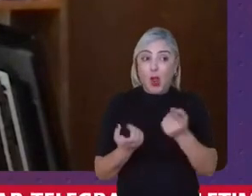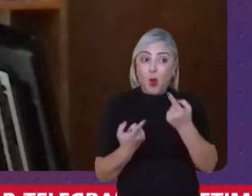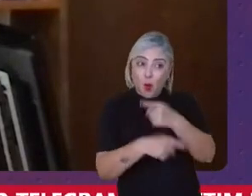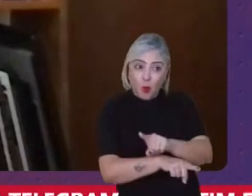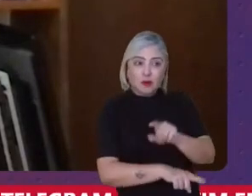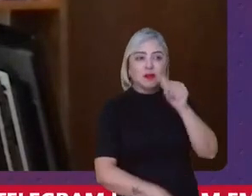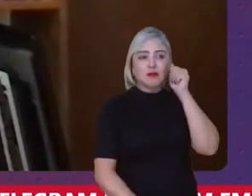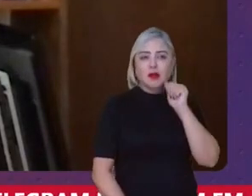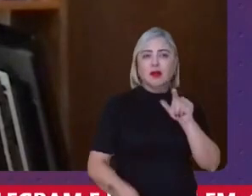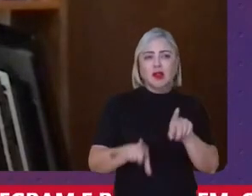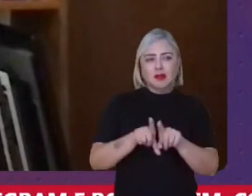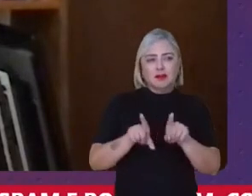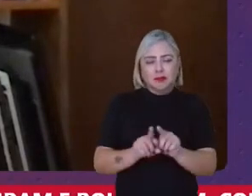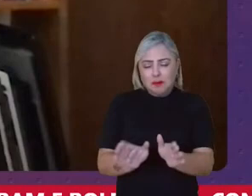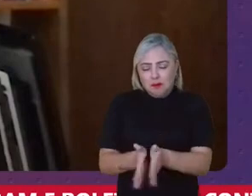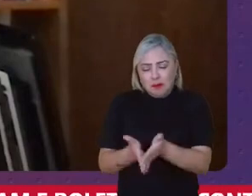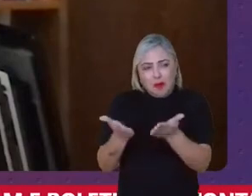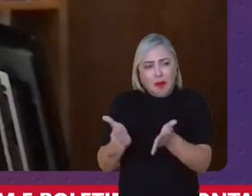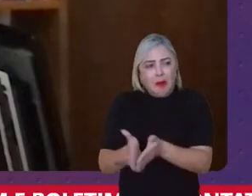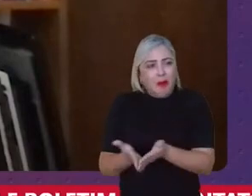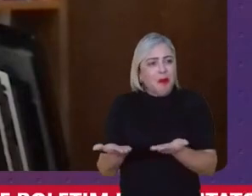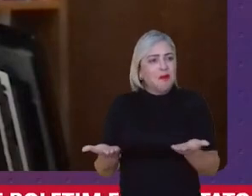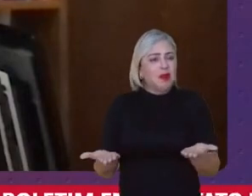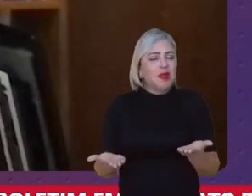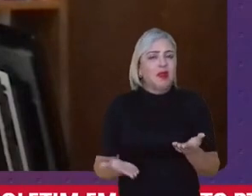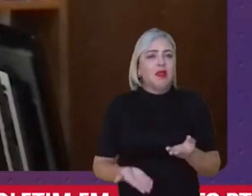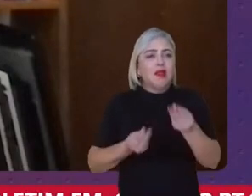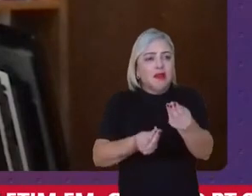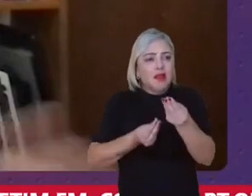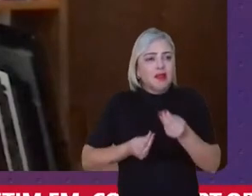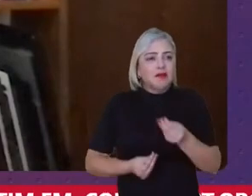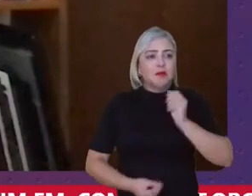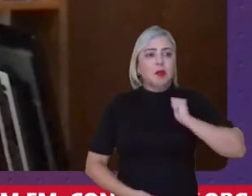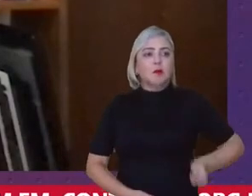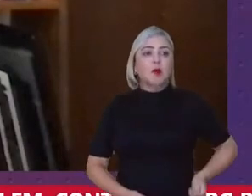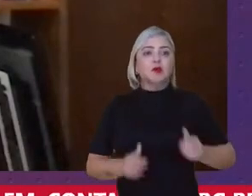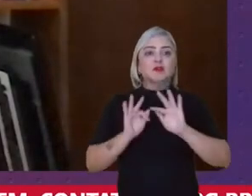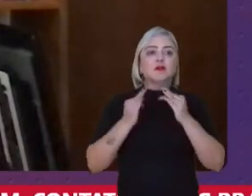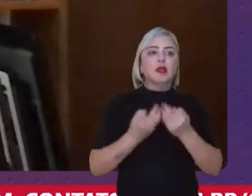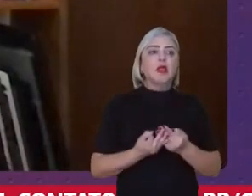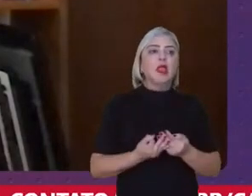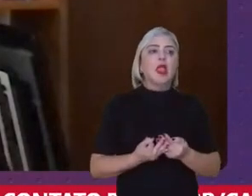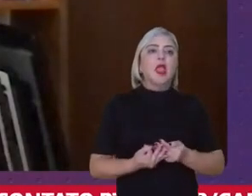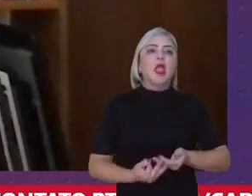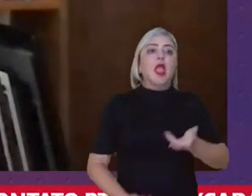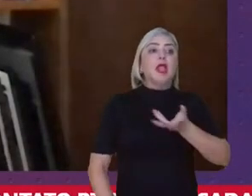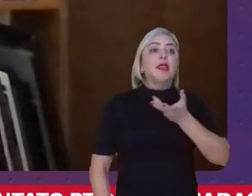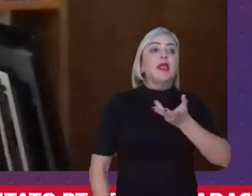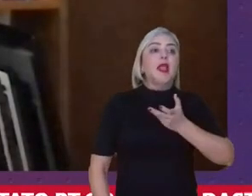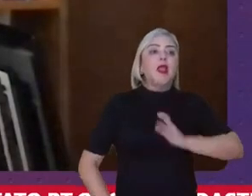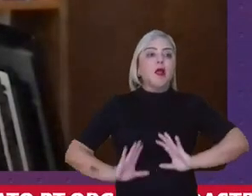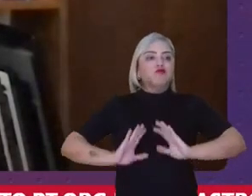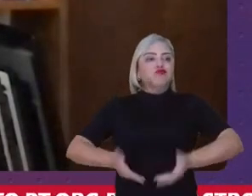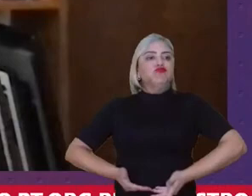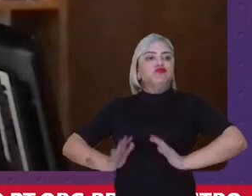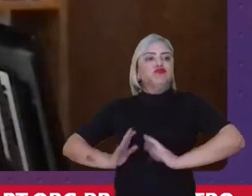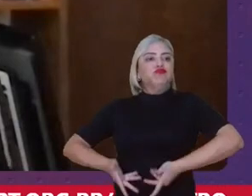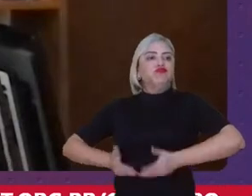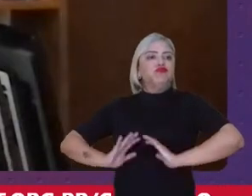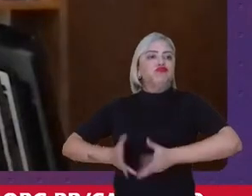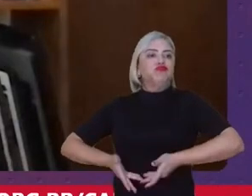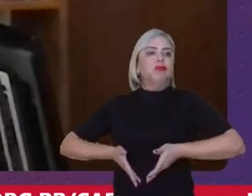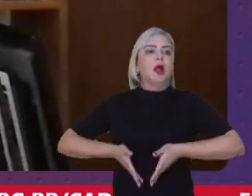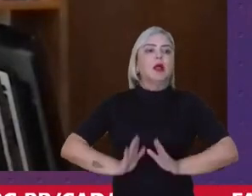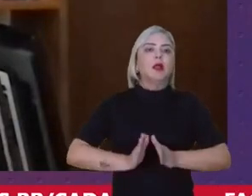a mulher empobrecida, para receber o Bolsa Família, ia querer ter mais filho, como se a